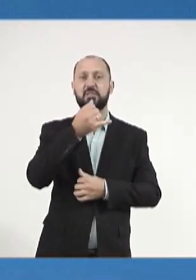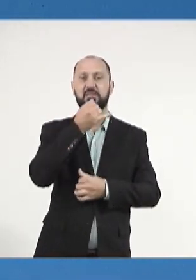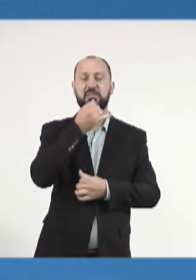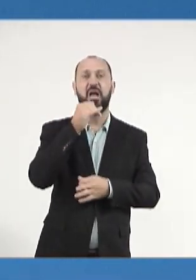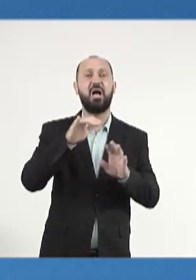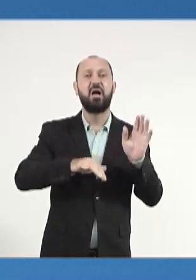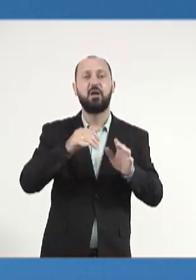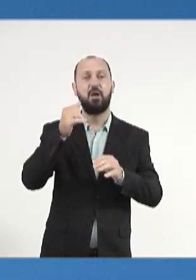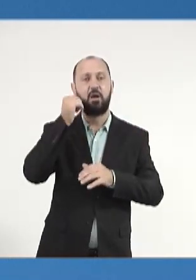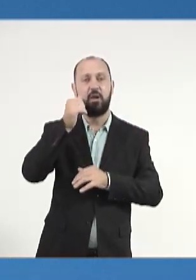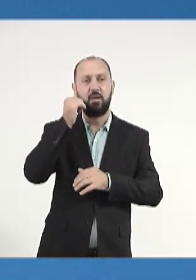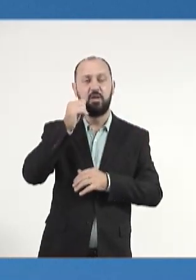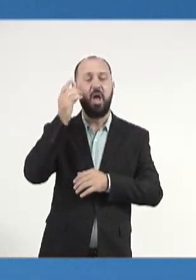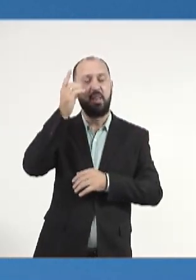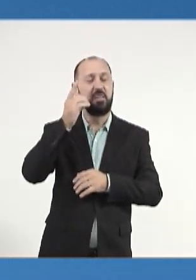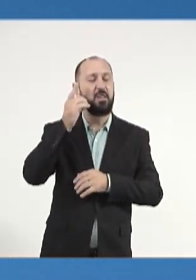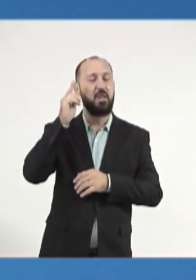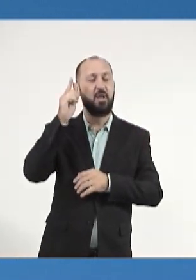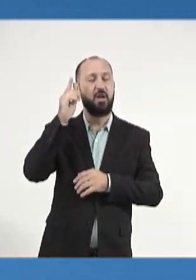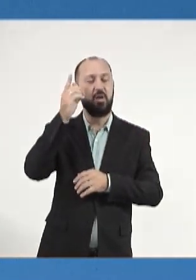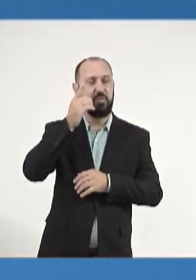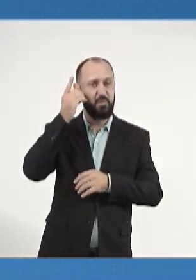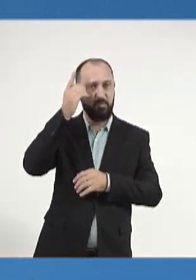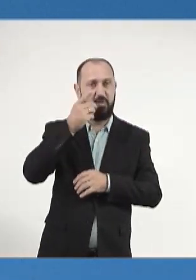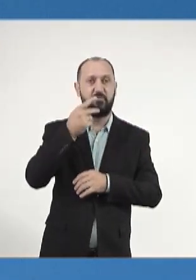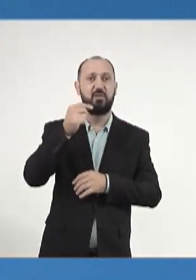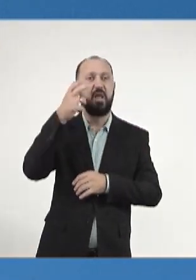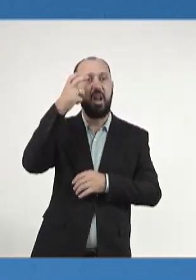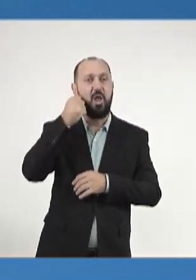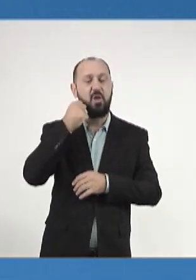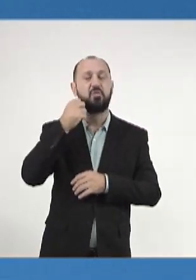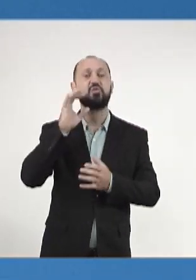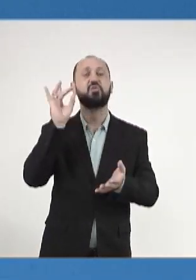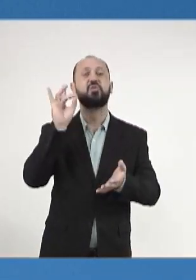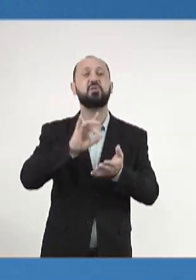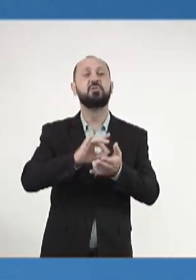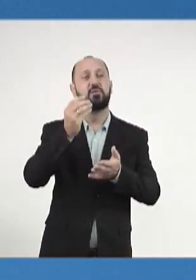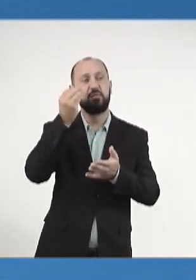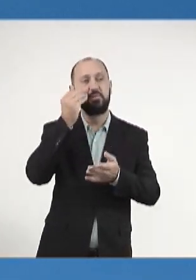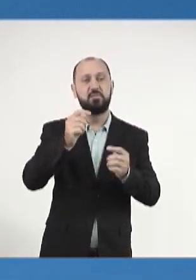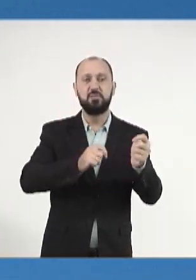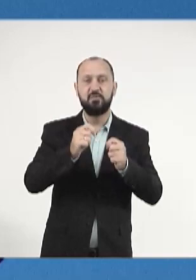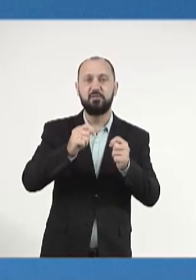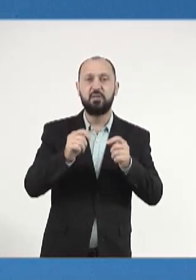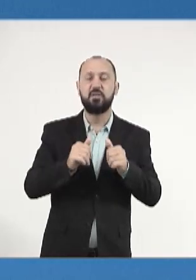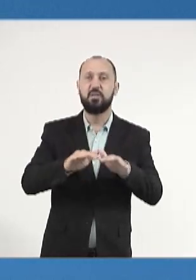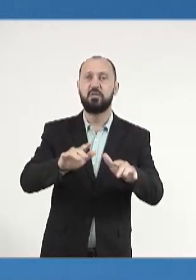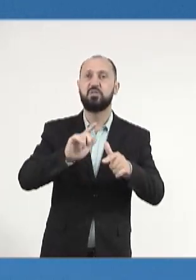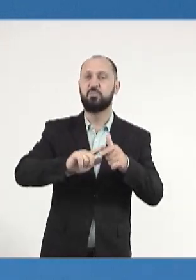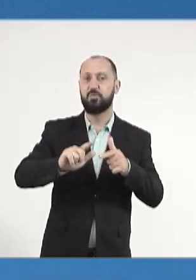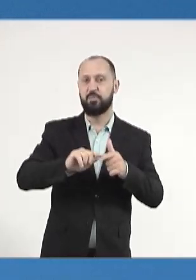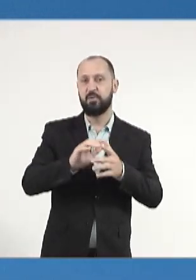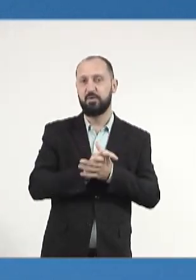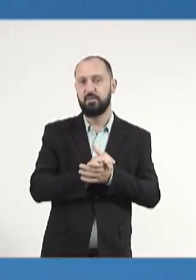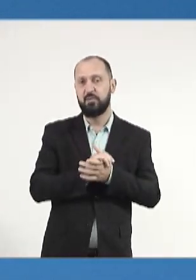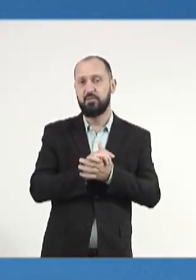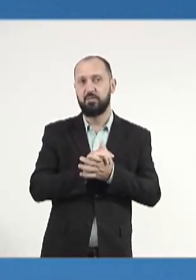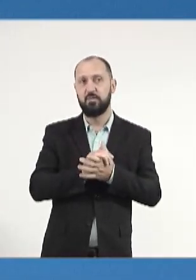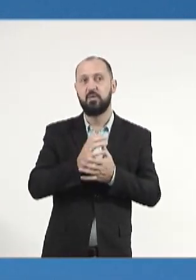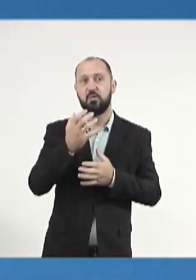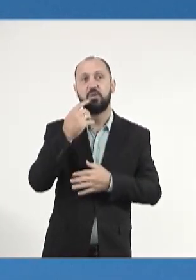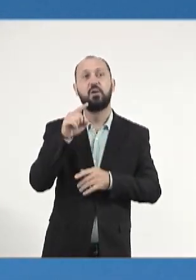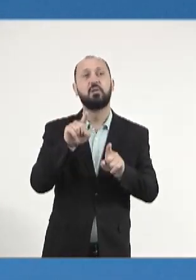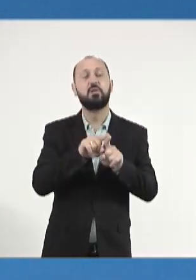que, de repente, uma deputada venha dizer que eles estão buscando o lucro, quando, na realidade, eles estão tentando se ver livres desse problema. Deputado, eu